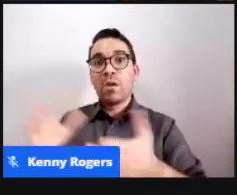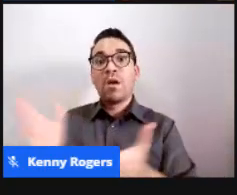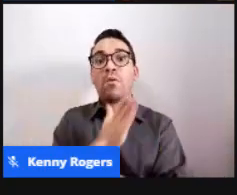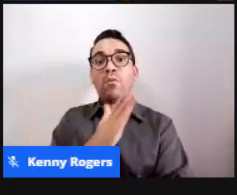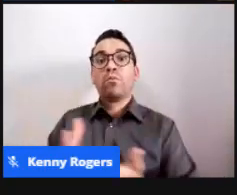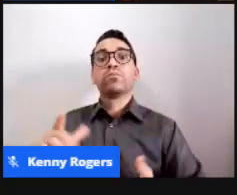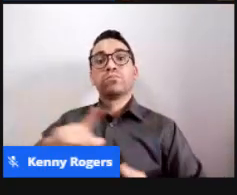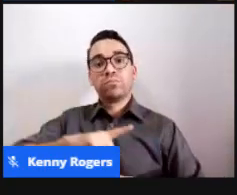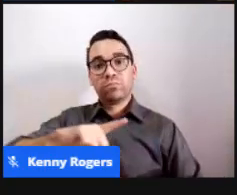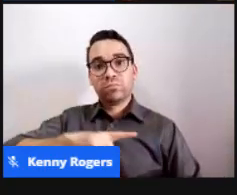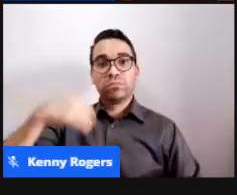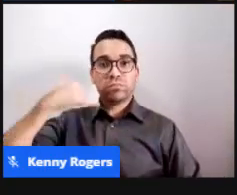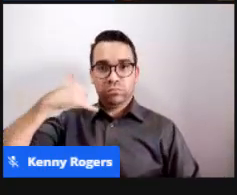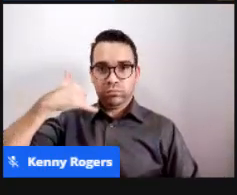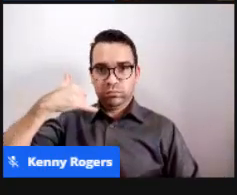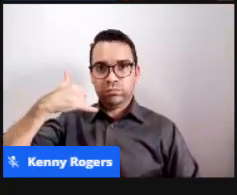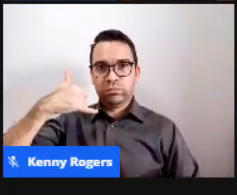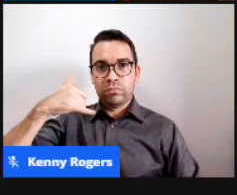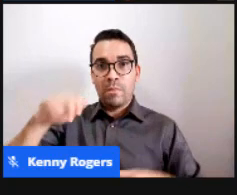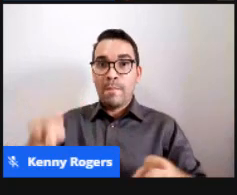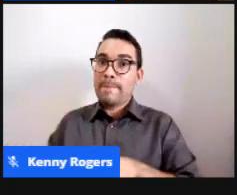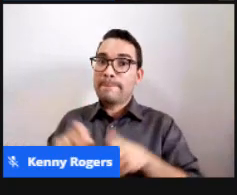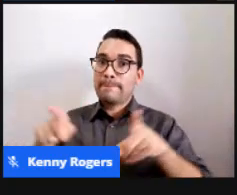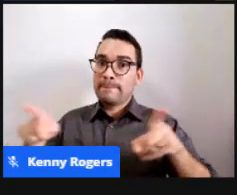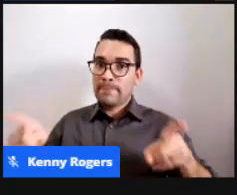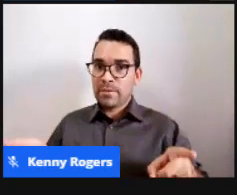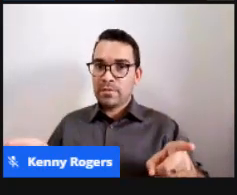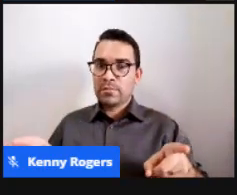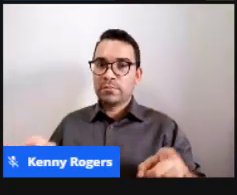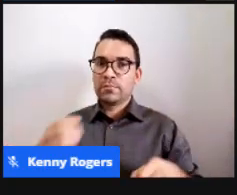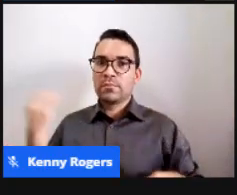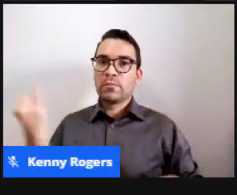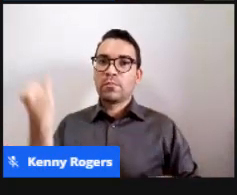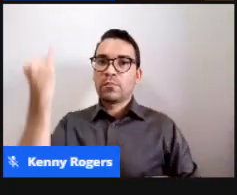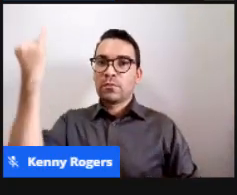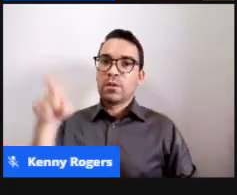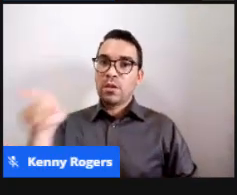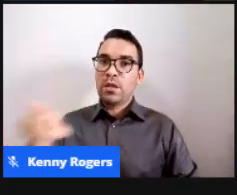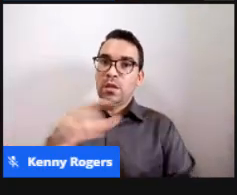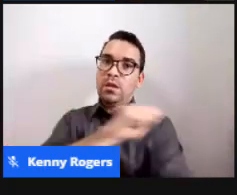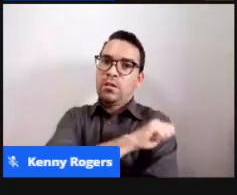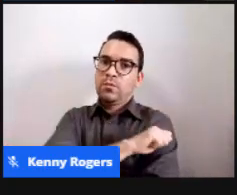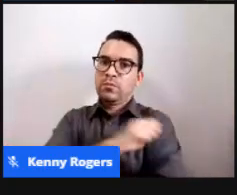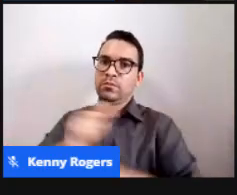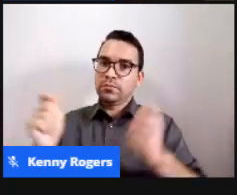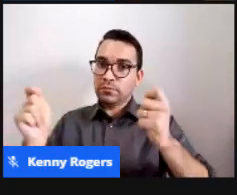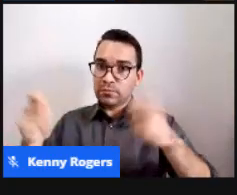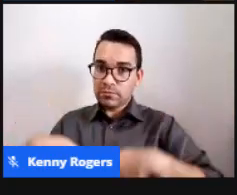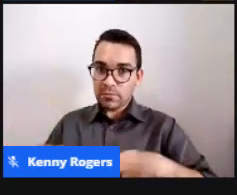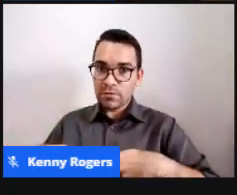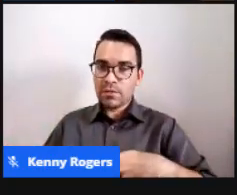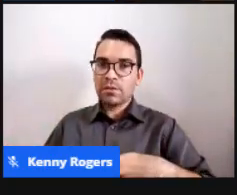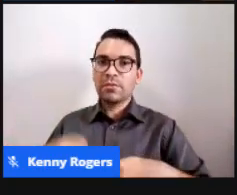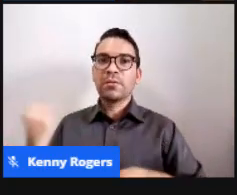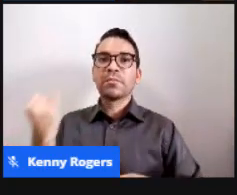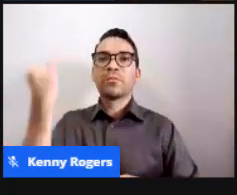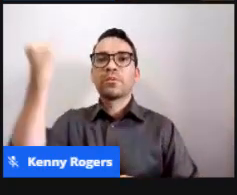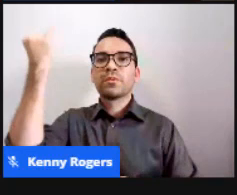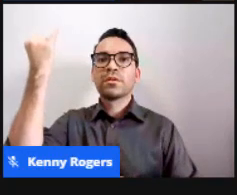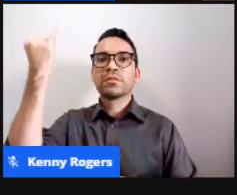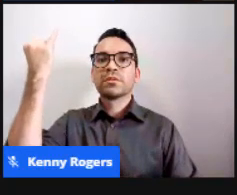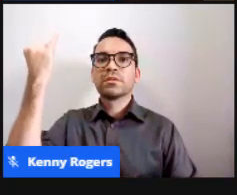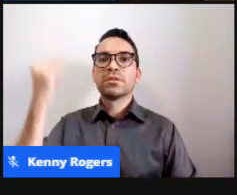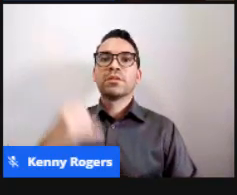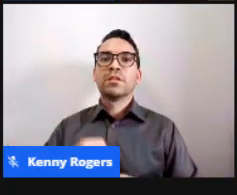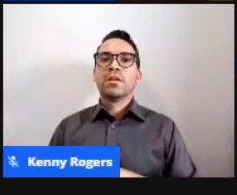que conseguem, é muito importante ele ter esse PowerPoint com a sua voz, falando um pouquinho, te